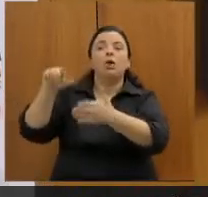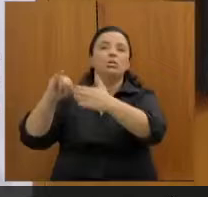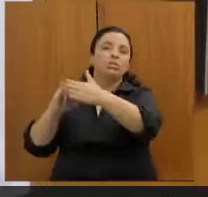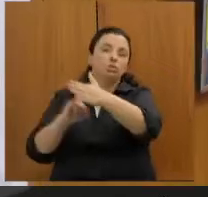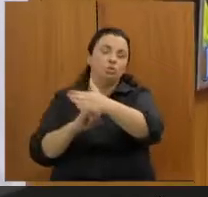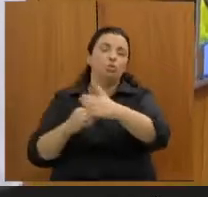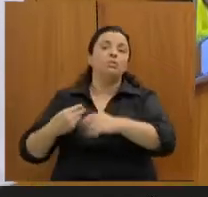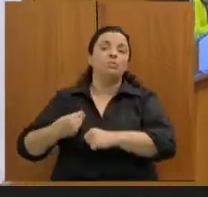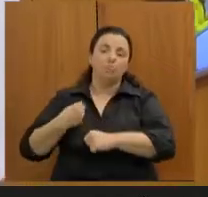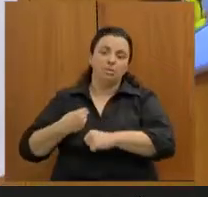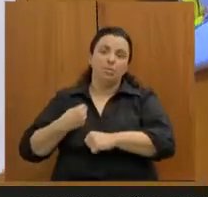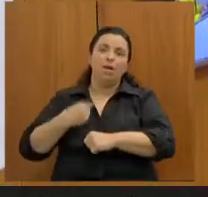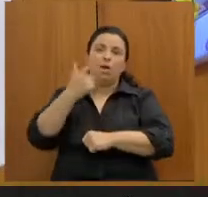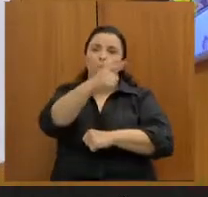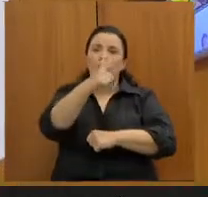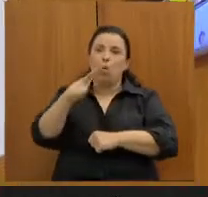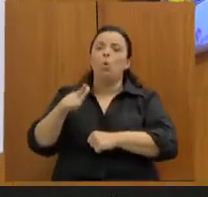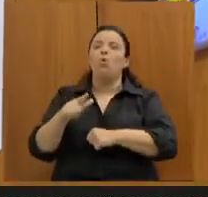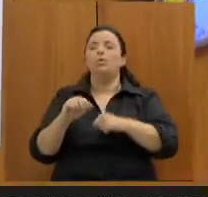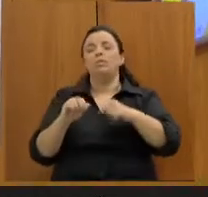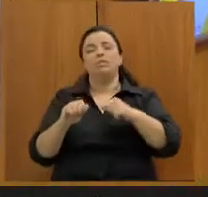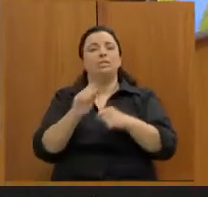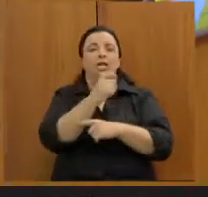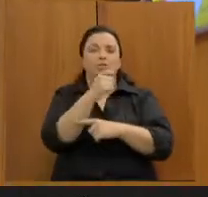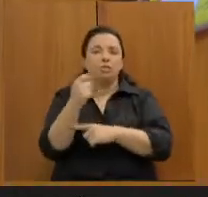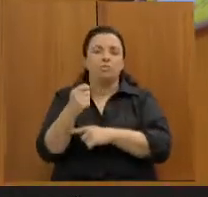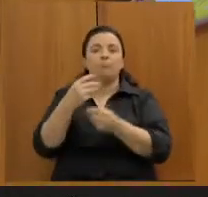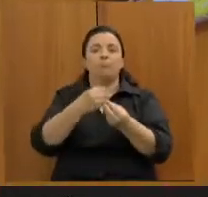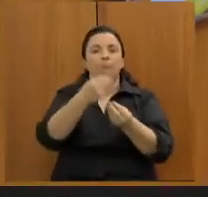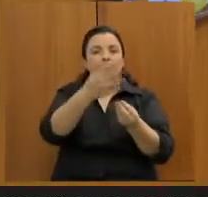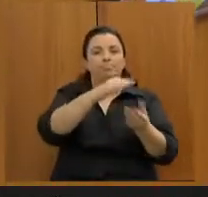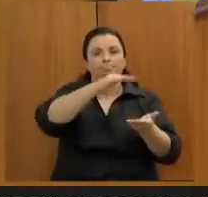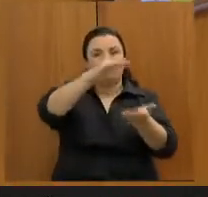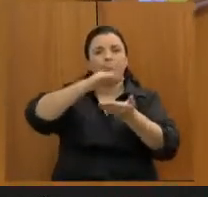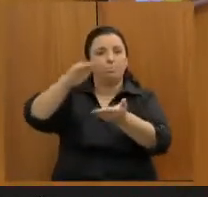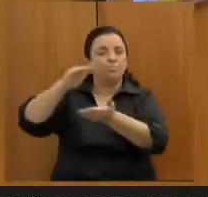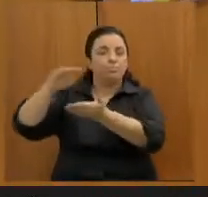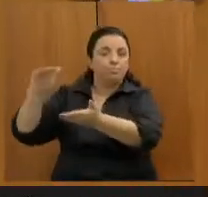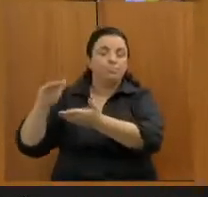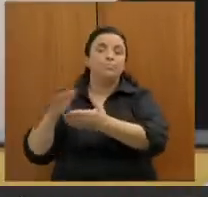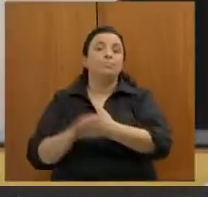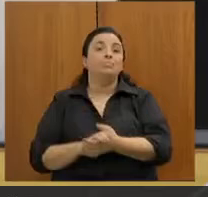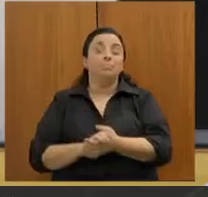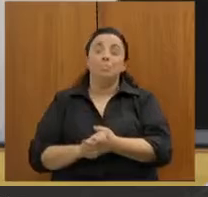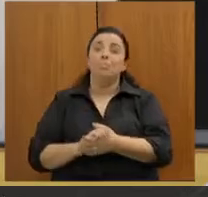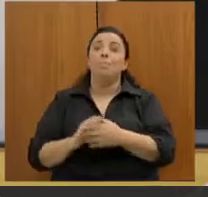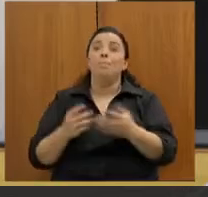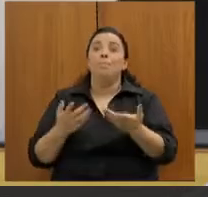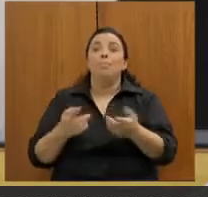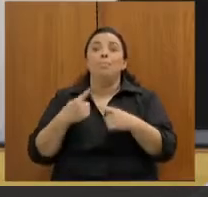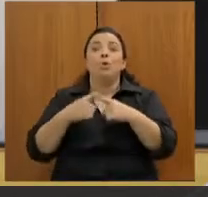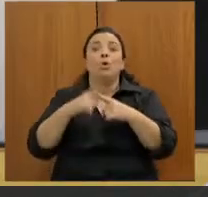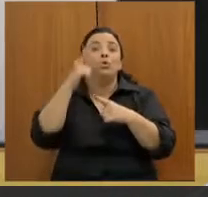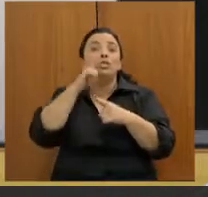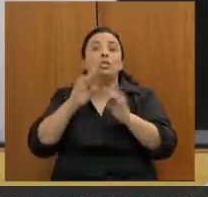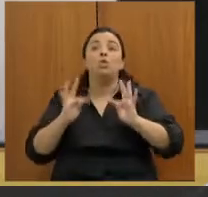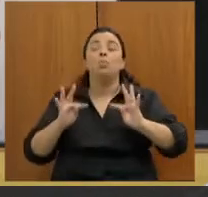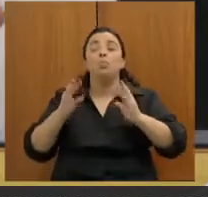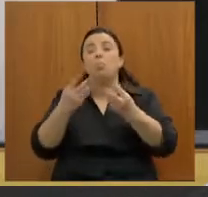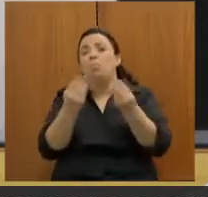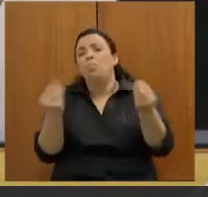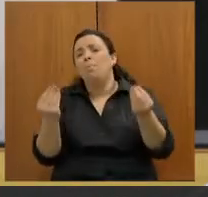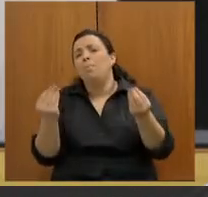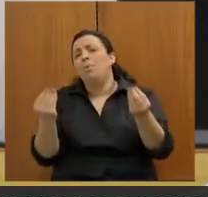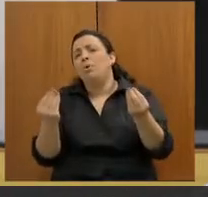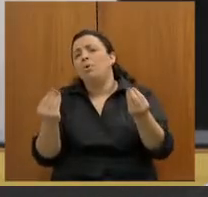associações e estará sendo encaminhado de forma diversa para que mais mulheres tenham acesso a esse material